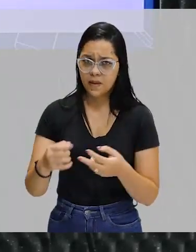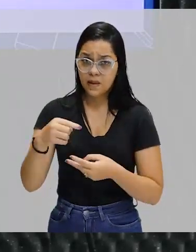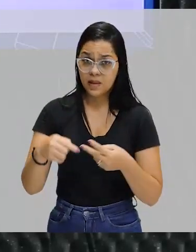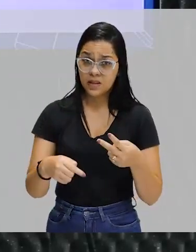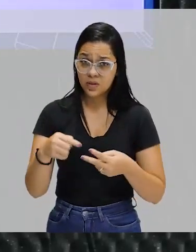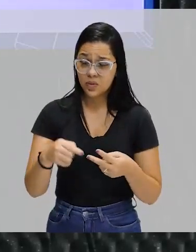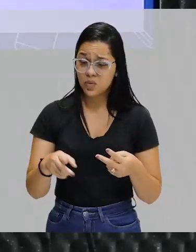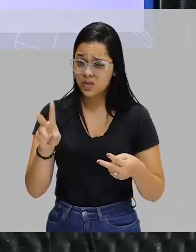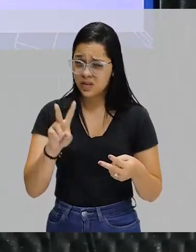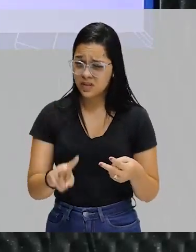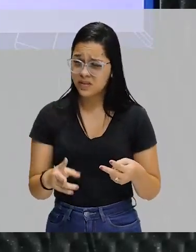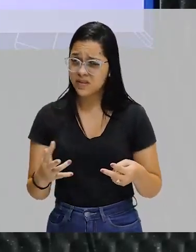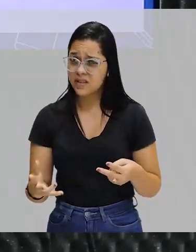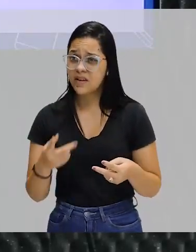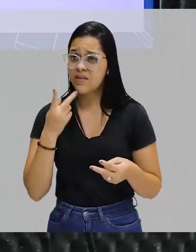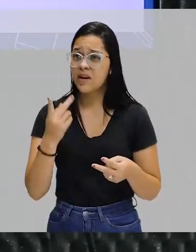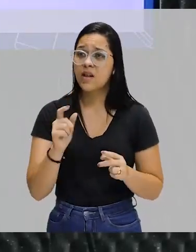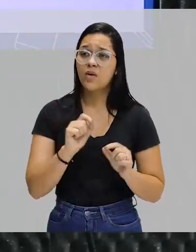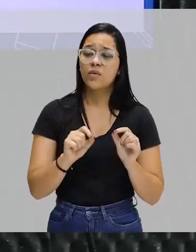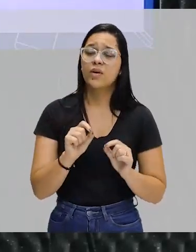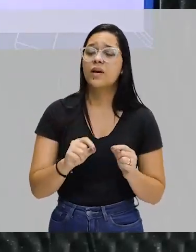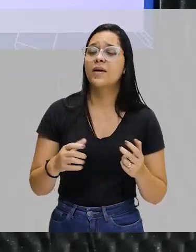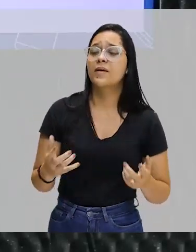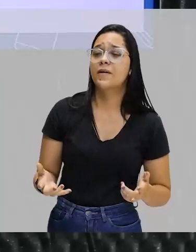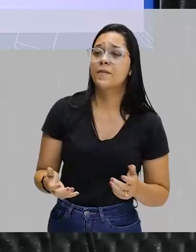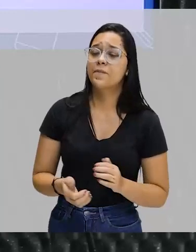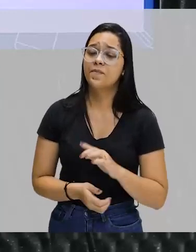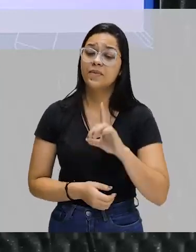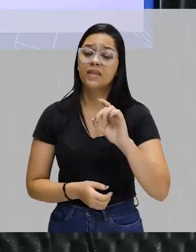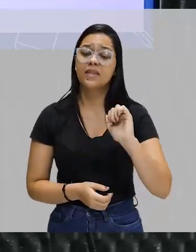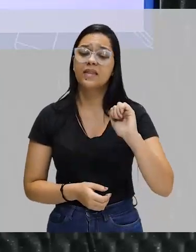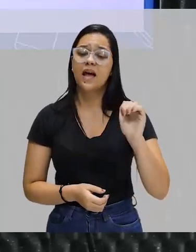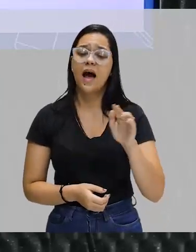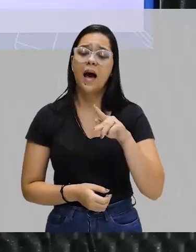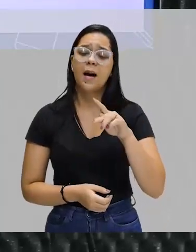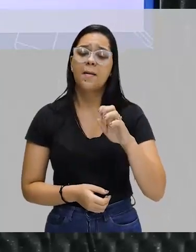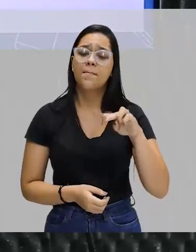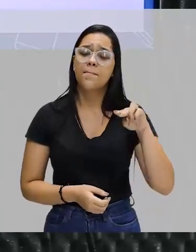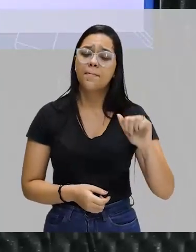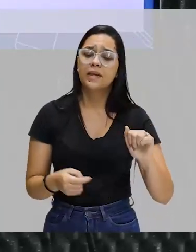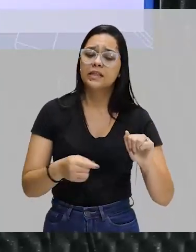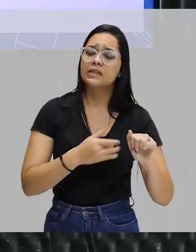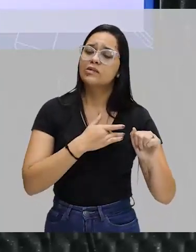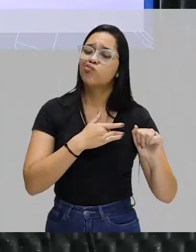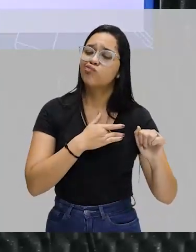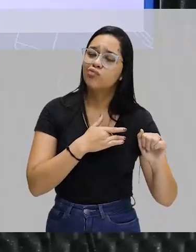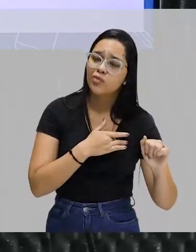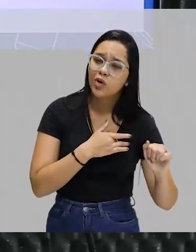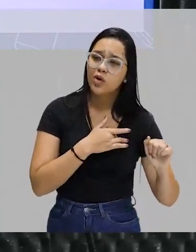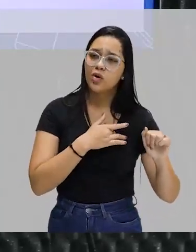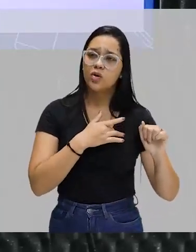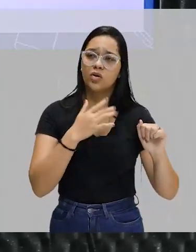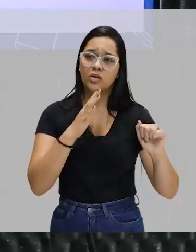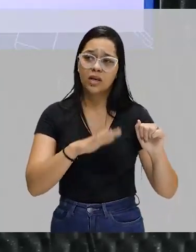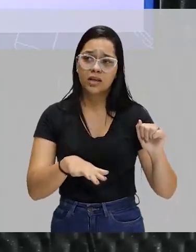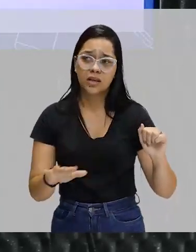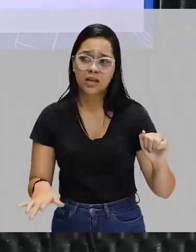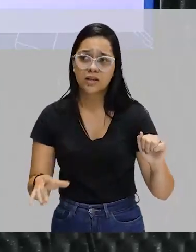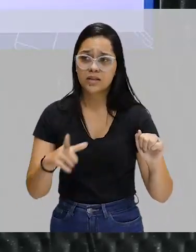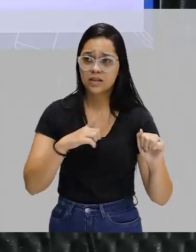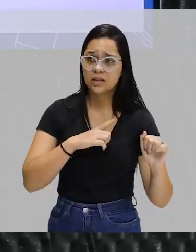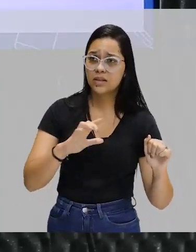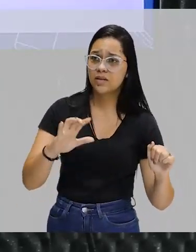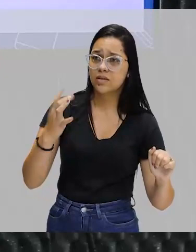nas duas vezes? Ele diz, exploração sexual da pena. Sim, né? A gente fica com dó das crianças que passam por